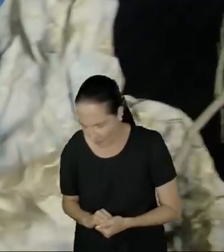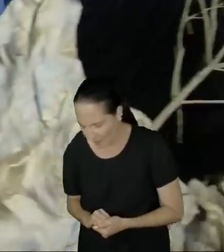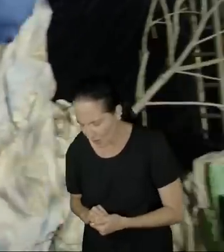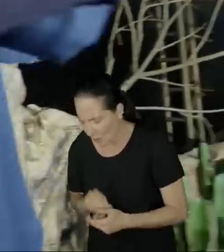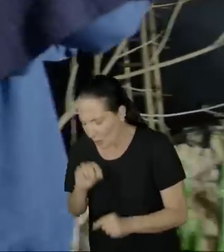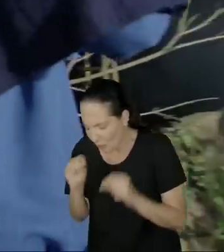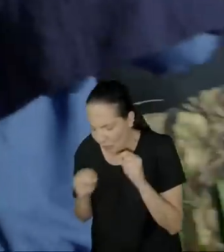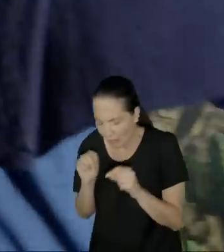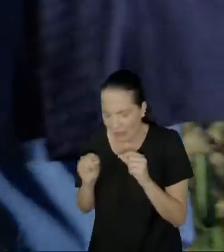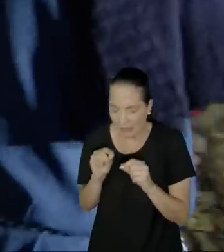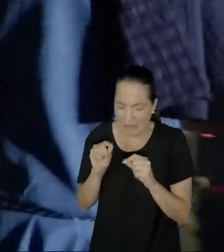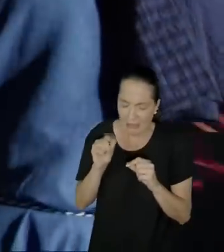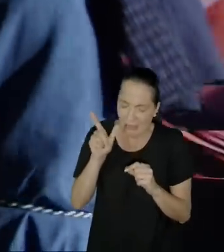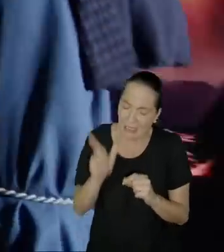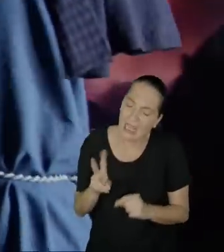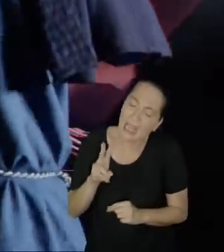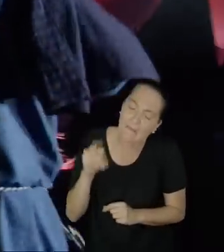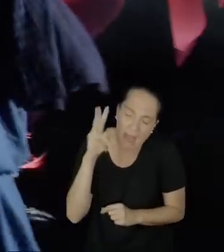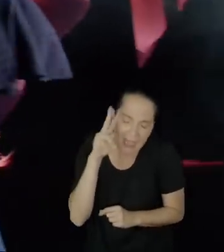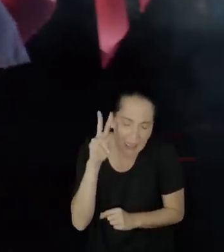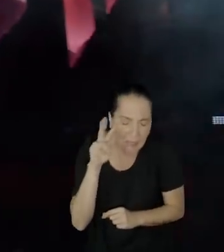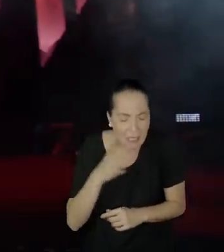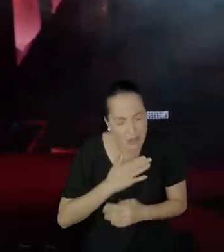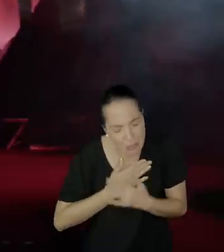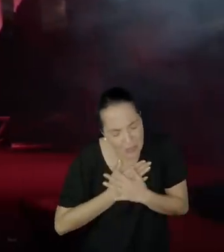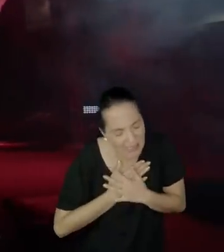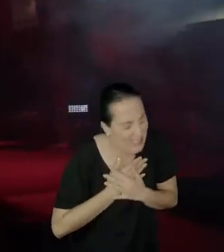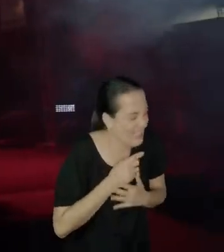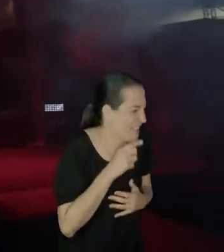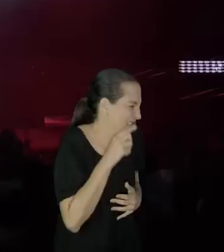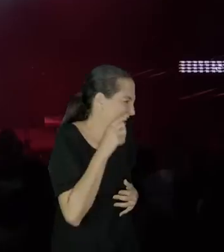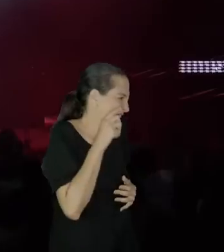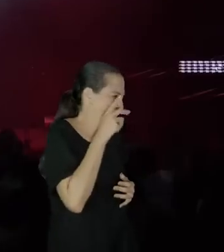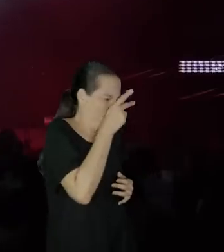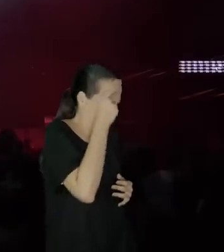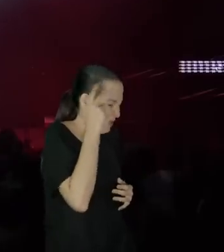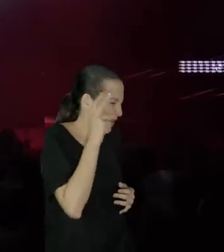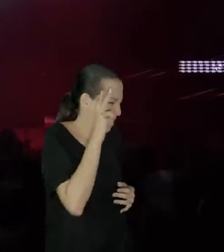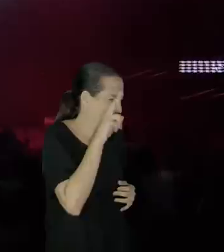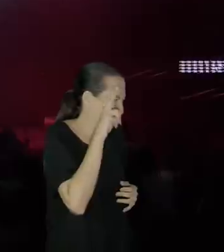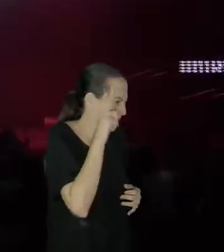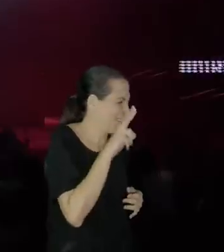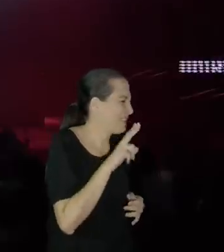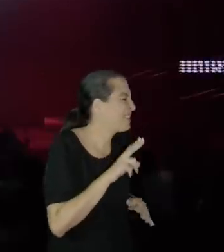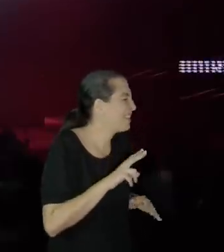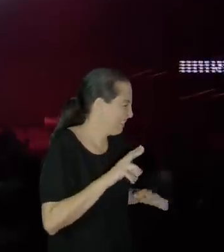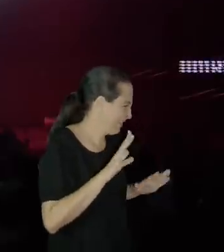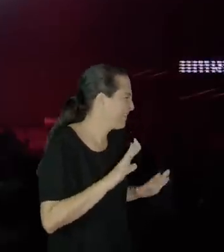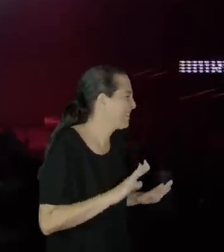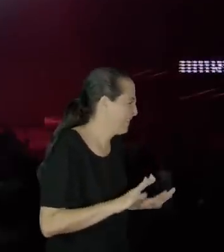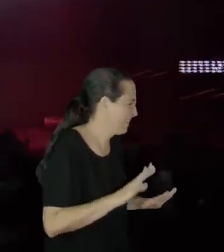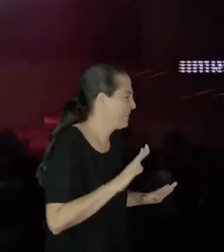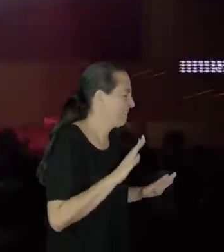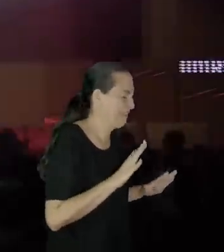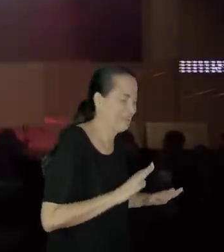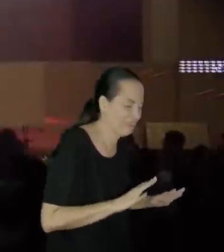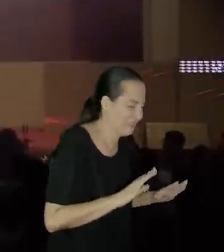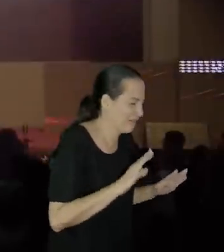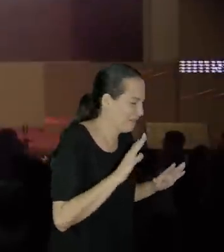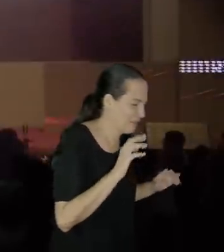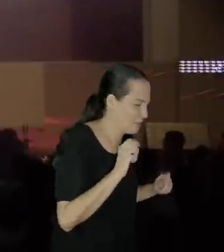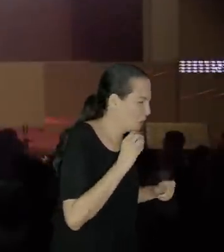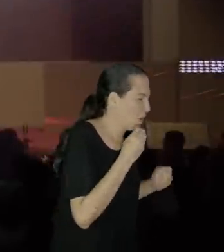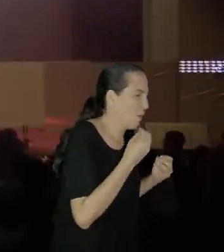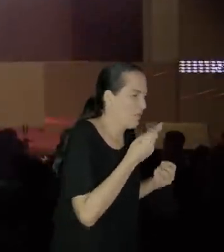De minha memória. Serás lembrado como derrotado. Quem terá de minha memória